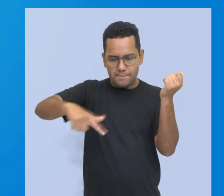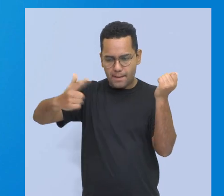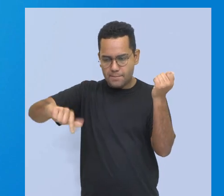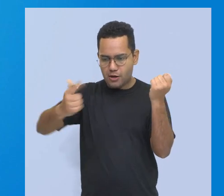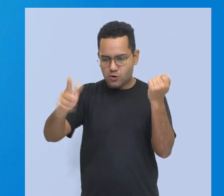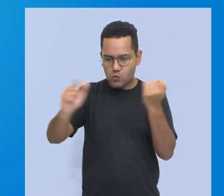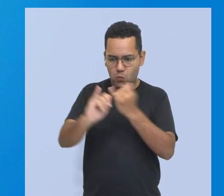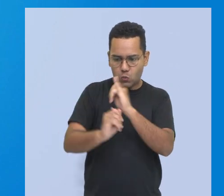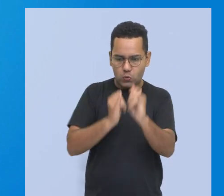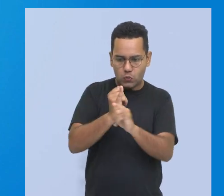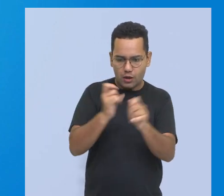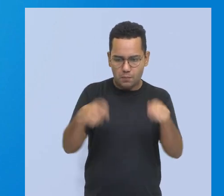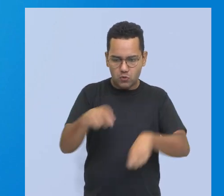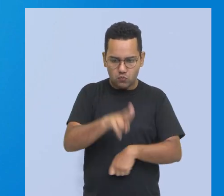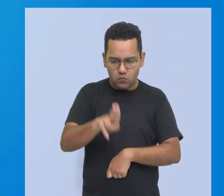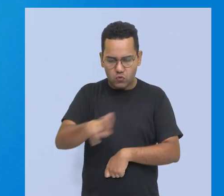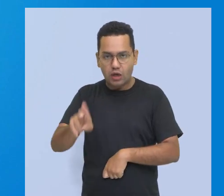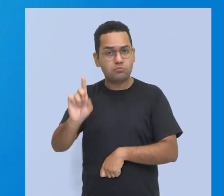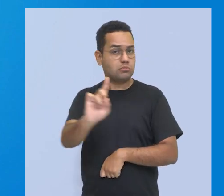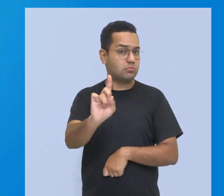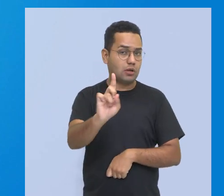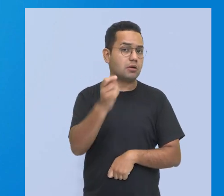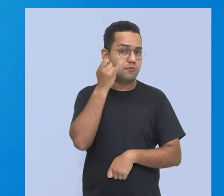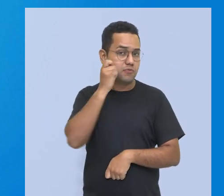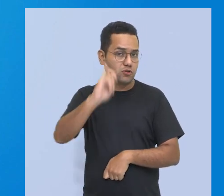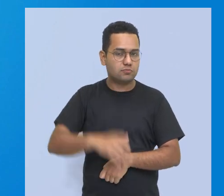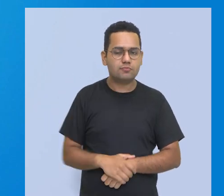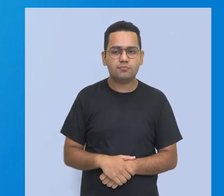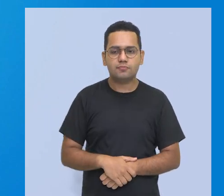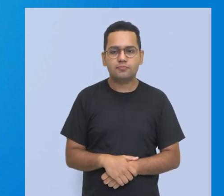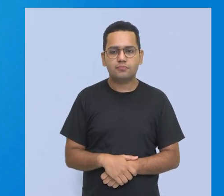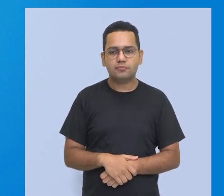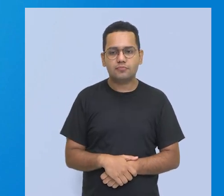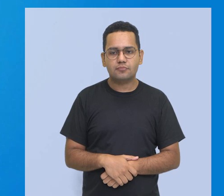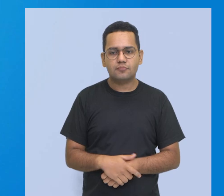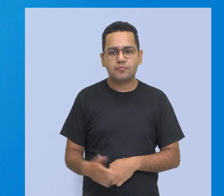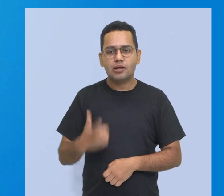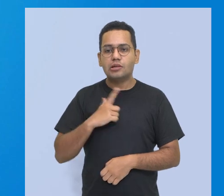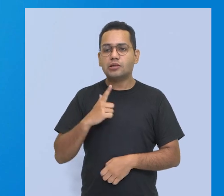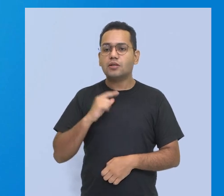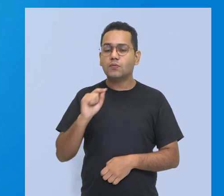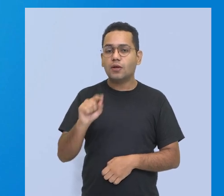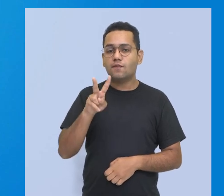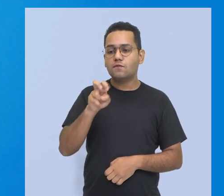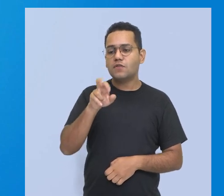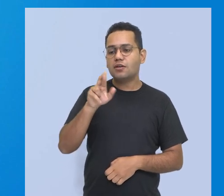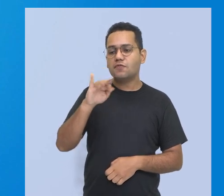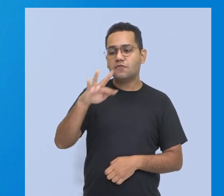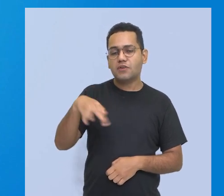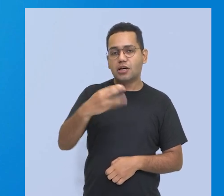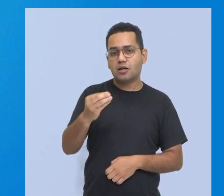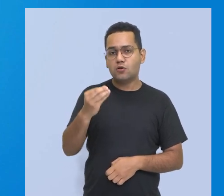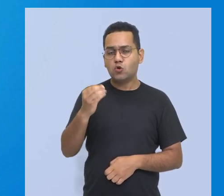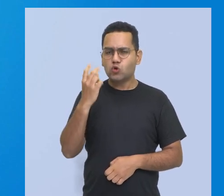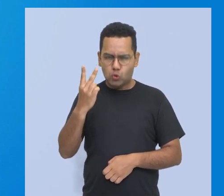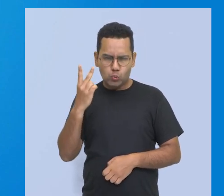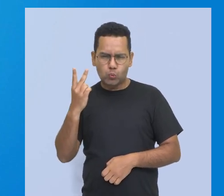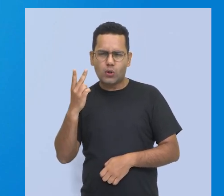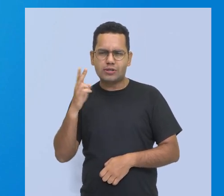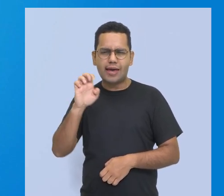vários sites, por exemplo. Eu ter aquela questão da verificação em 2 etapas, é uma questão de segurança,